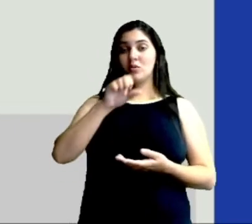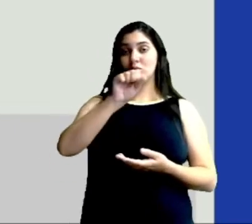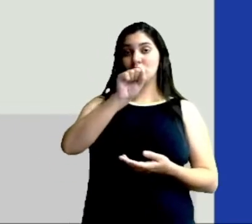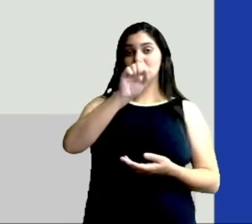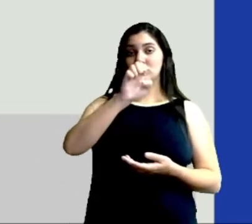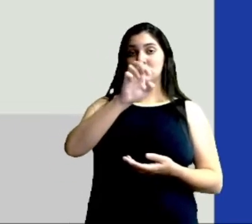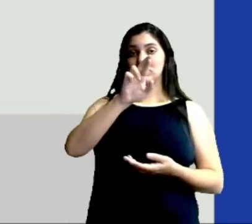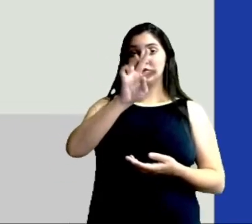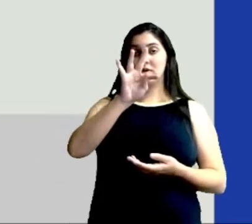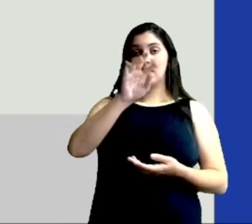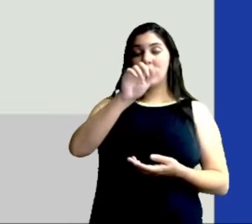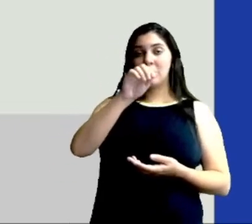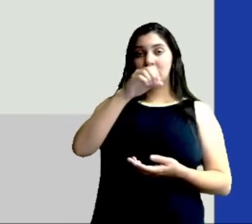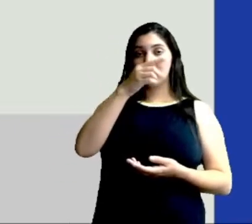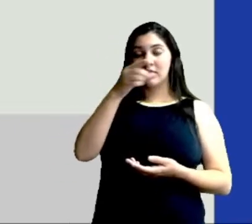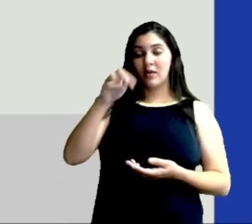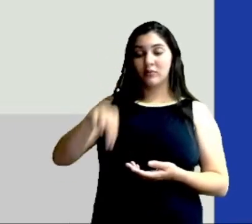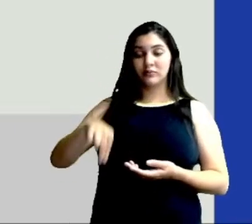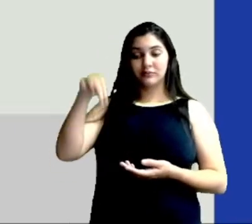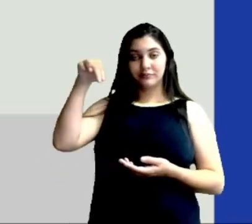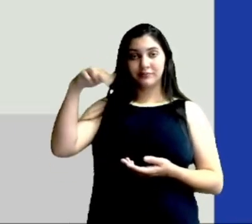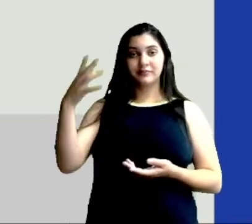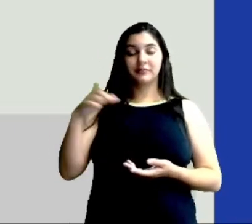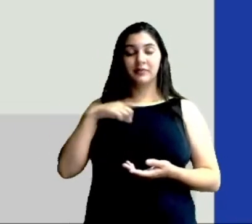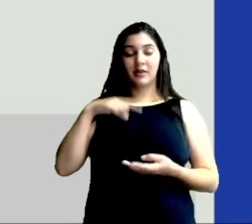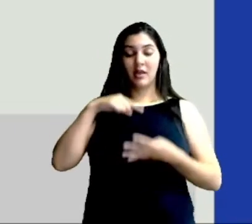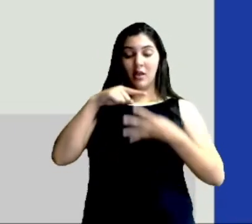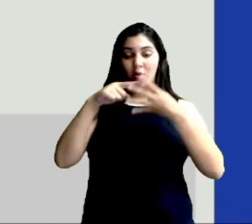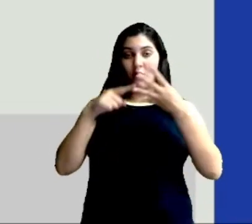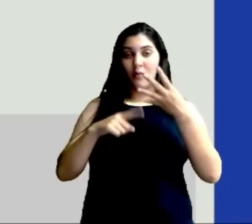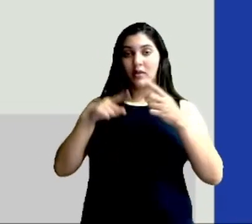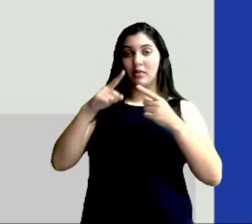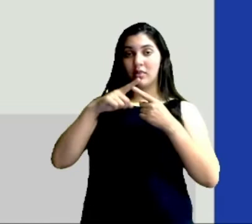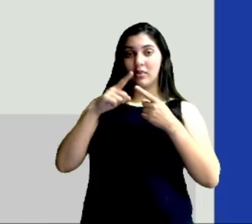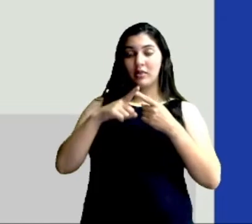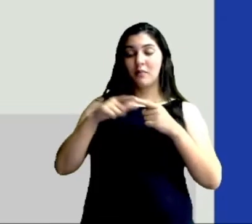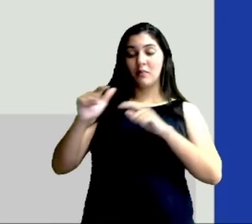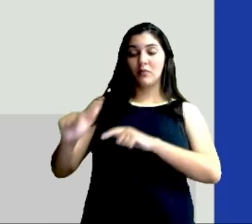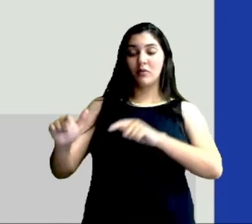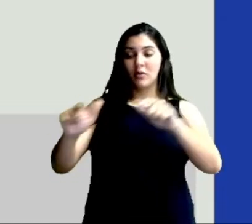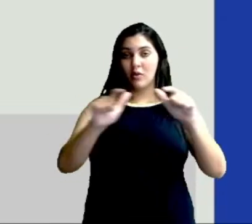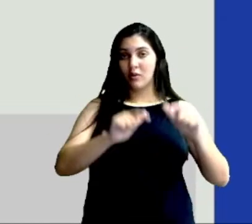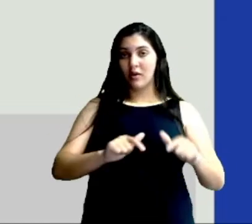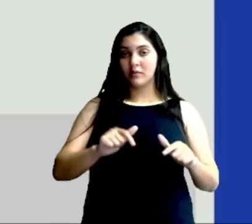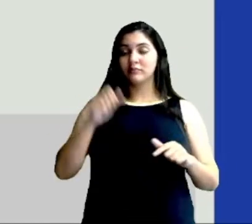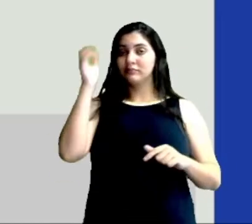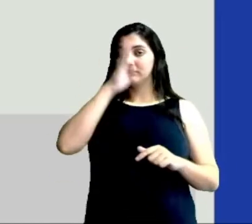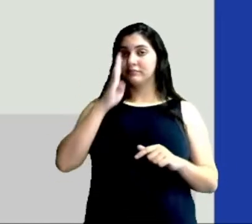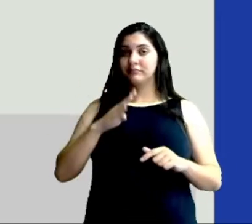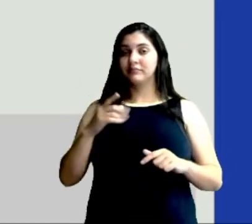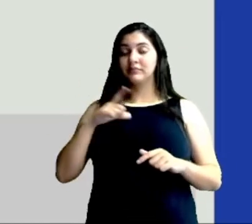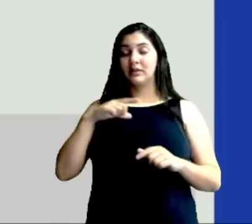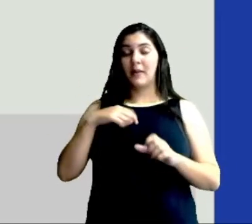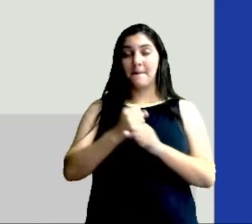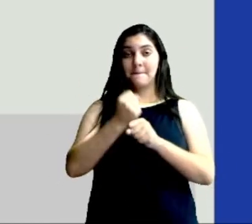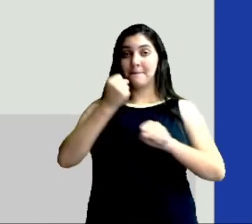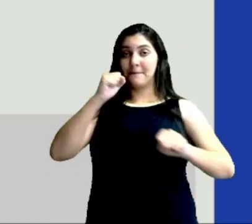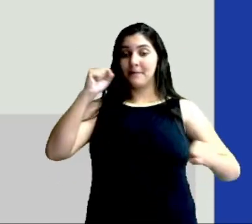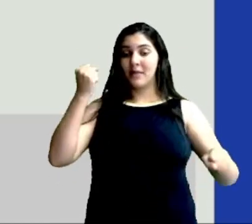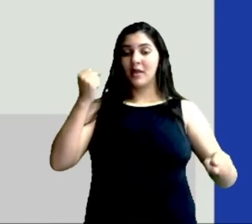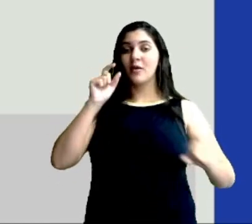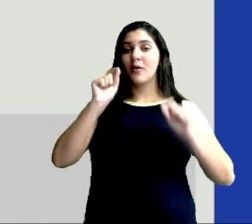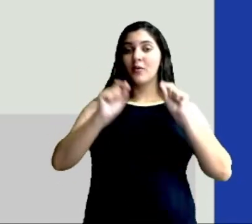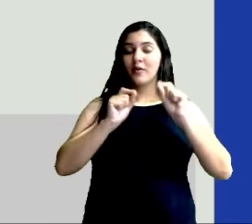também conhecido como sertão, é uma das 4 sub-regiões da região nordeste do Brasil, sendo a maior delas em